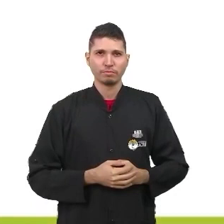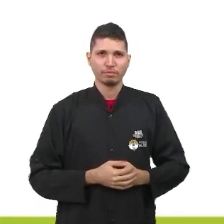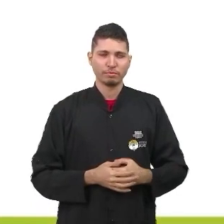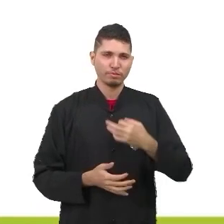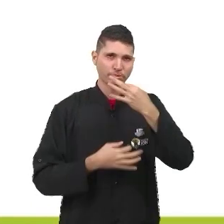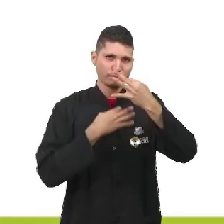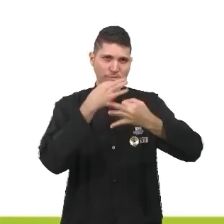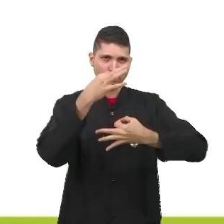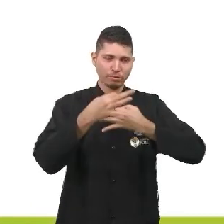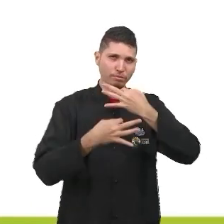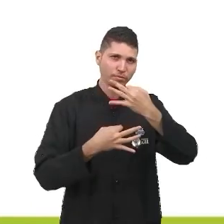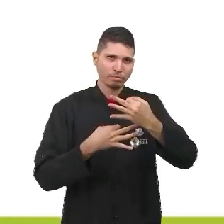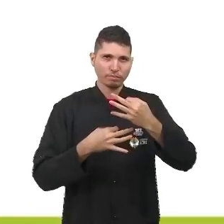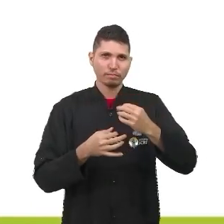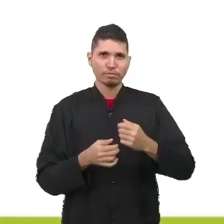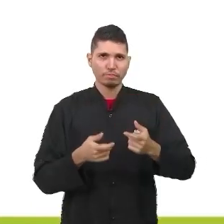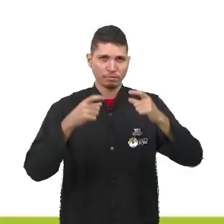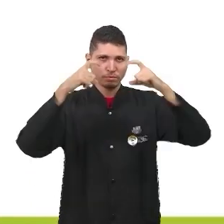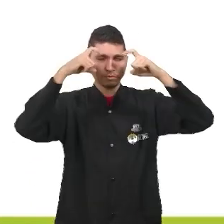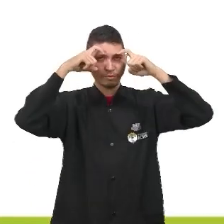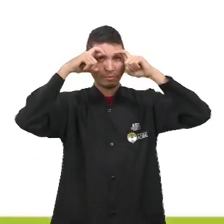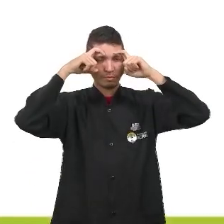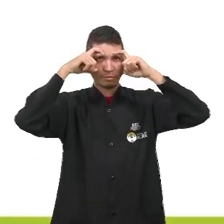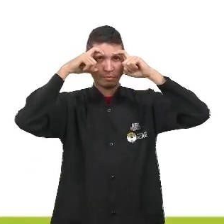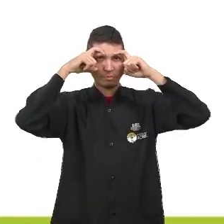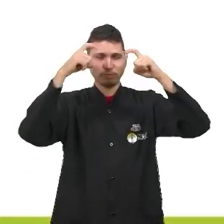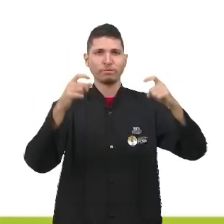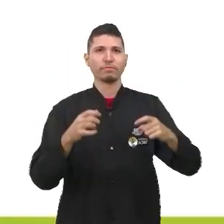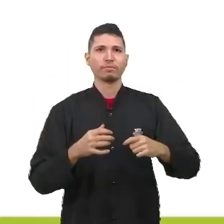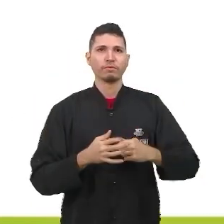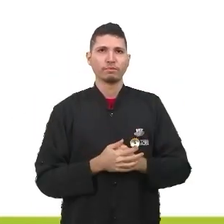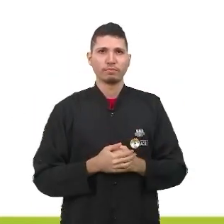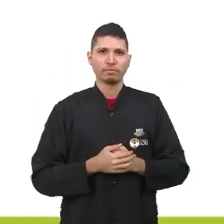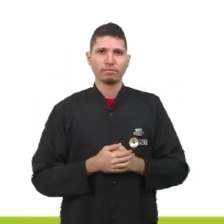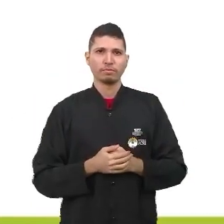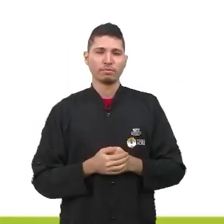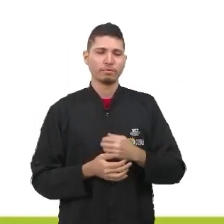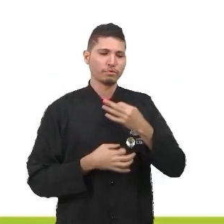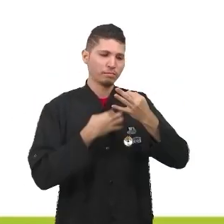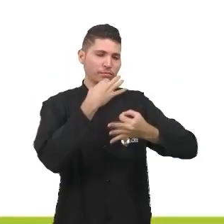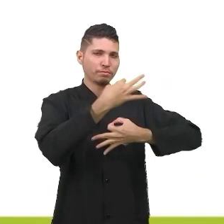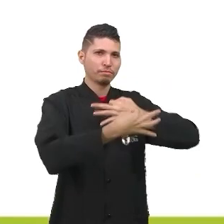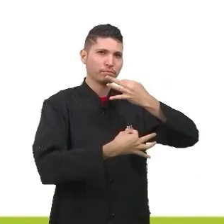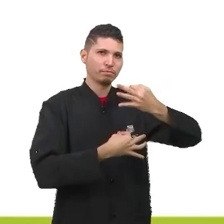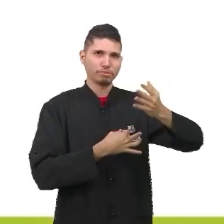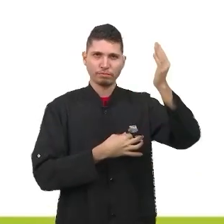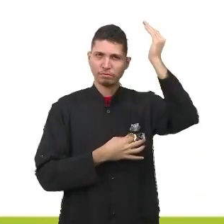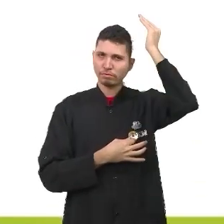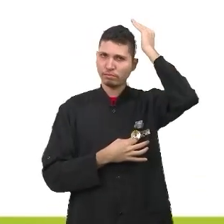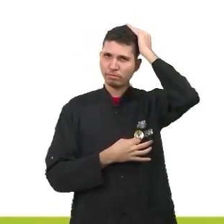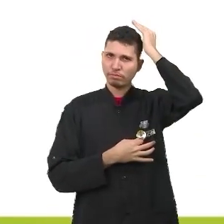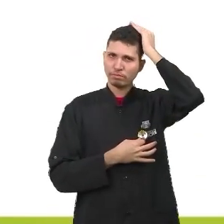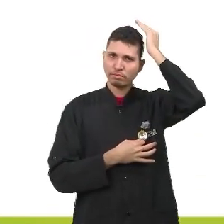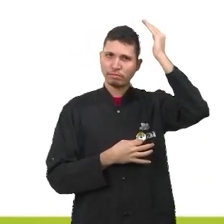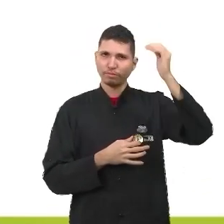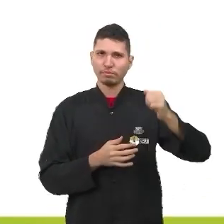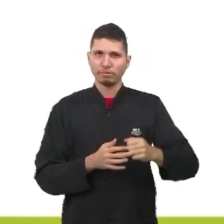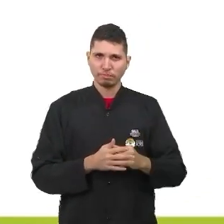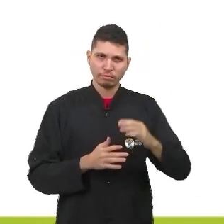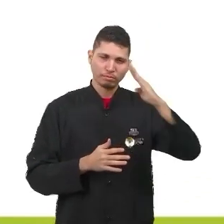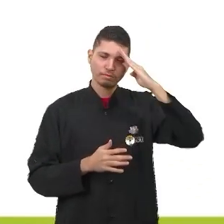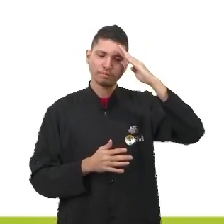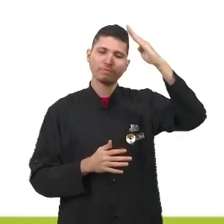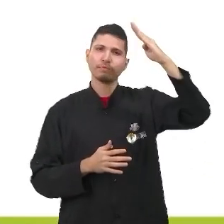crítica ferrenha que Monteiro Lobato fez a Anita, a todo o movimento, né? Em especial a Anita, né?